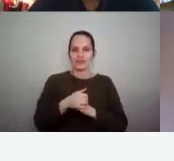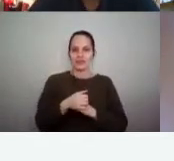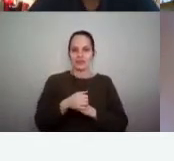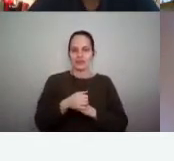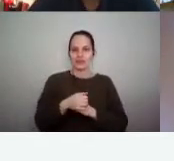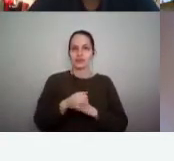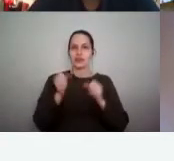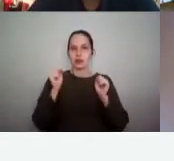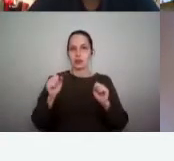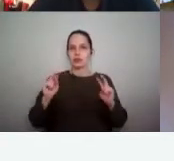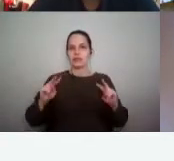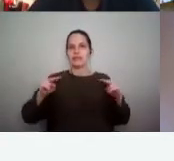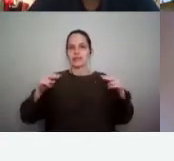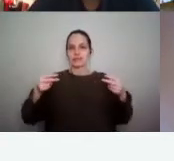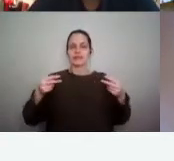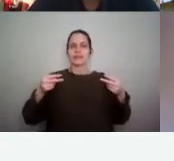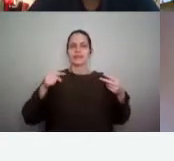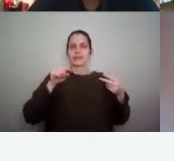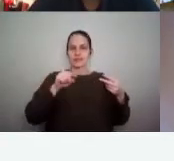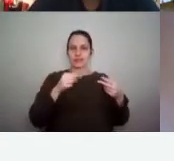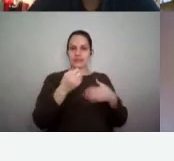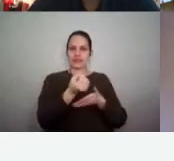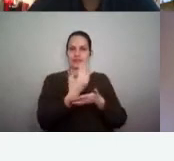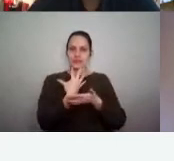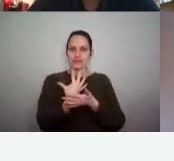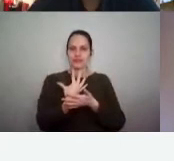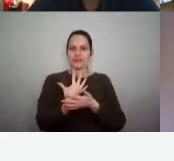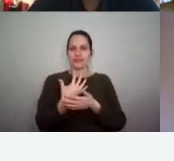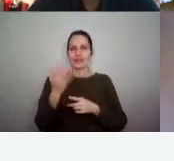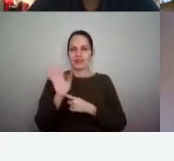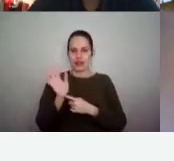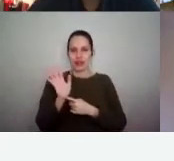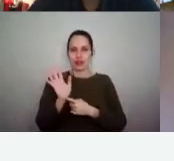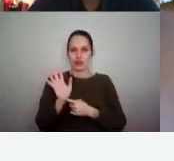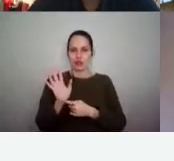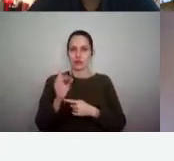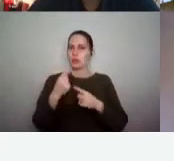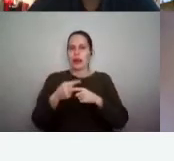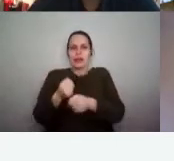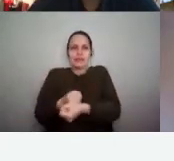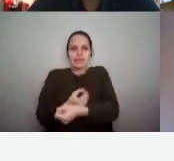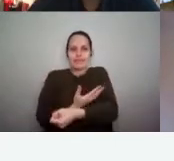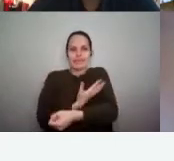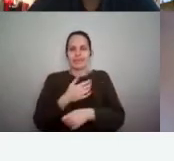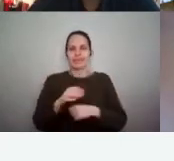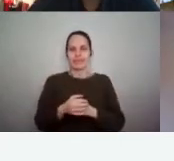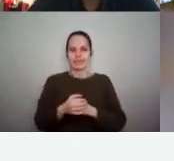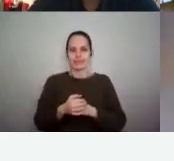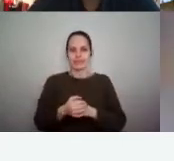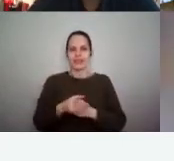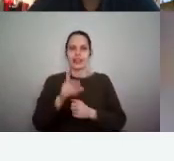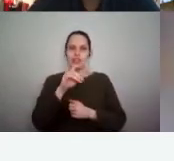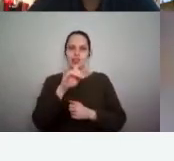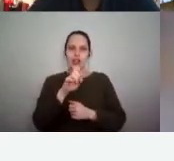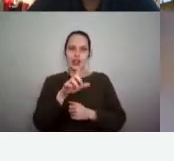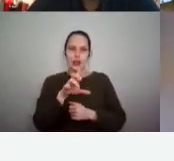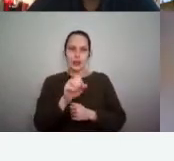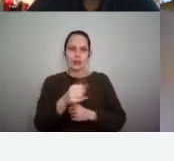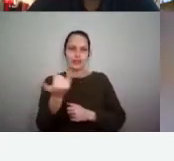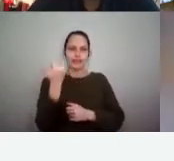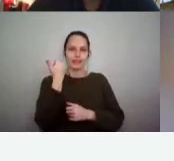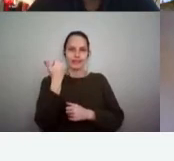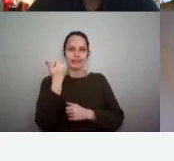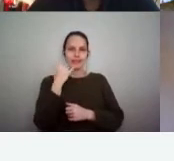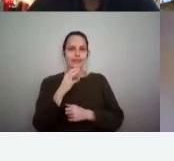link do vídeo conosco? Emocionante, diz a Carolina Garcia. Escutar o Diego é sempre uma aula